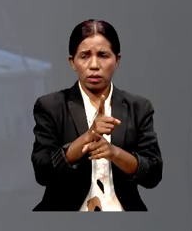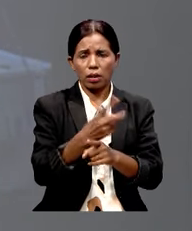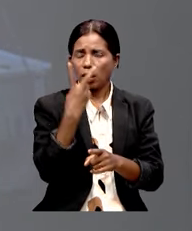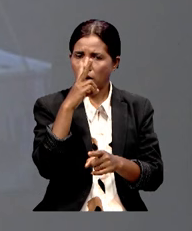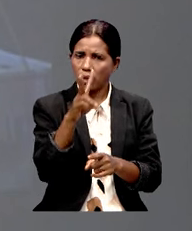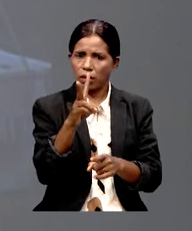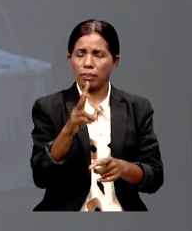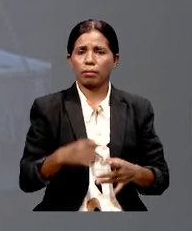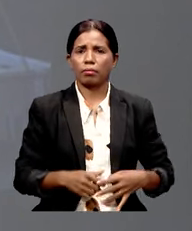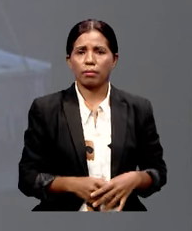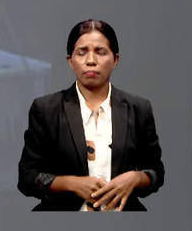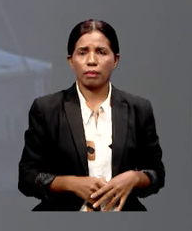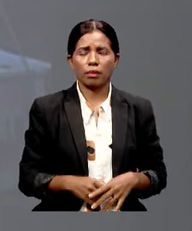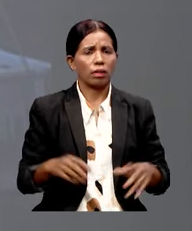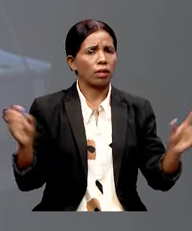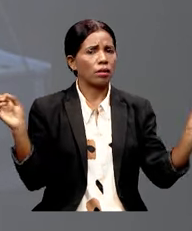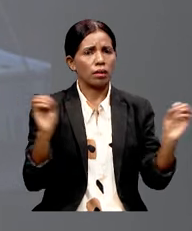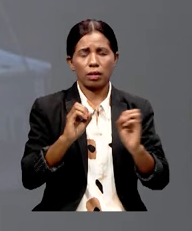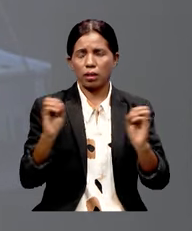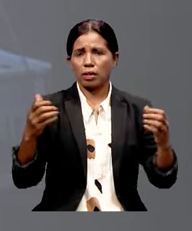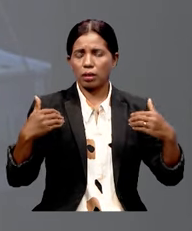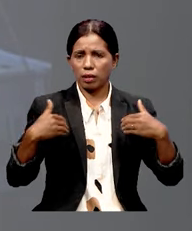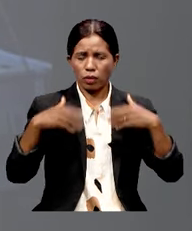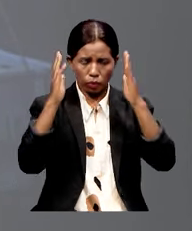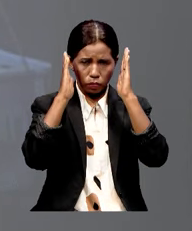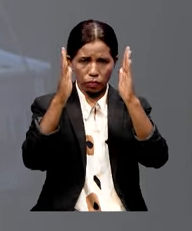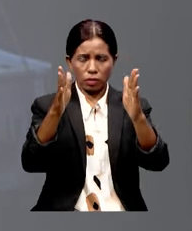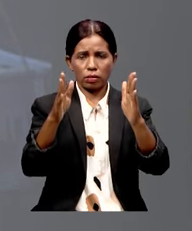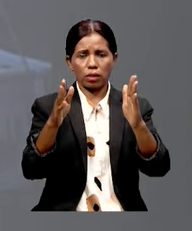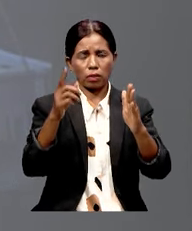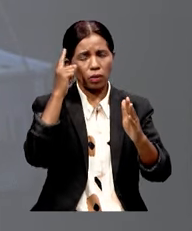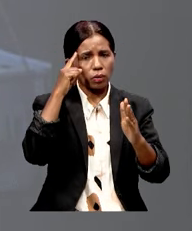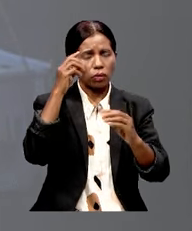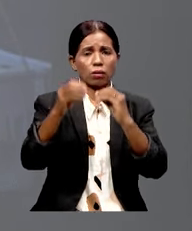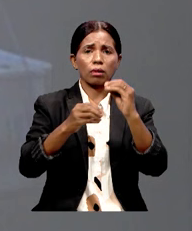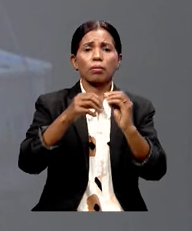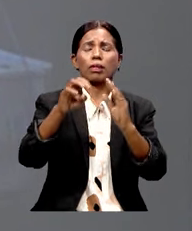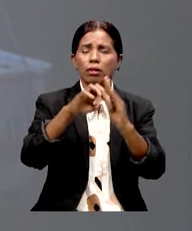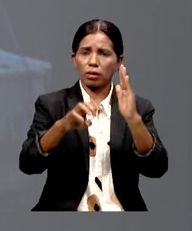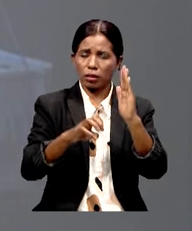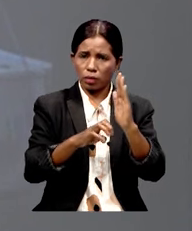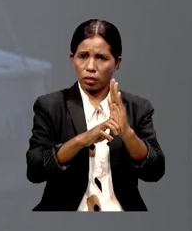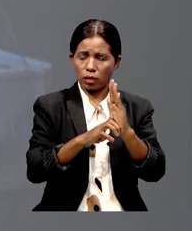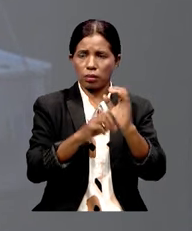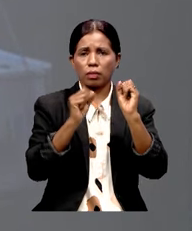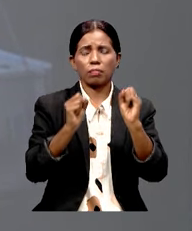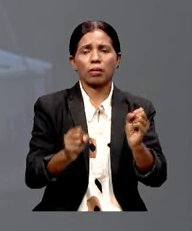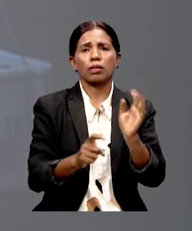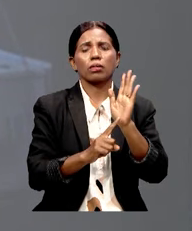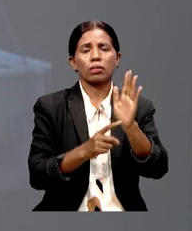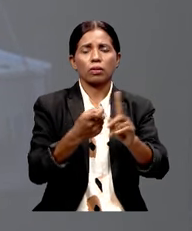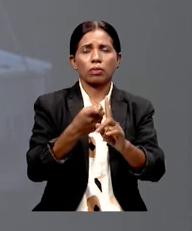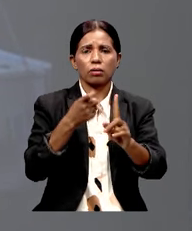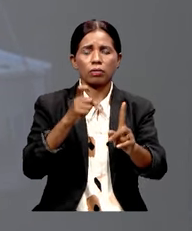recatak la iha sentido do Estado na bebele demonstra moço se autoridades